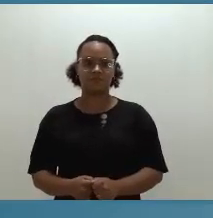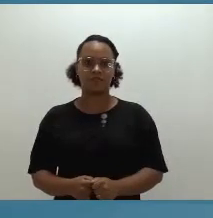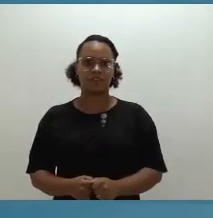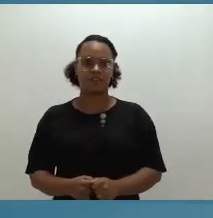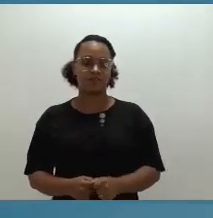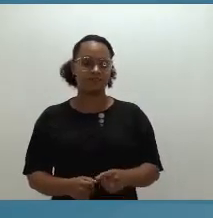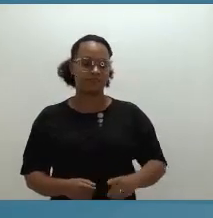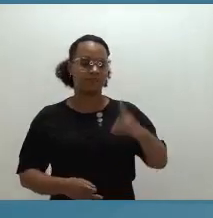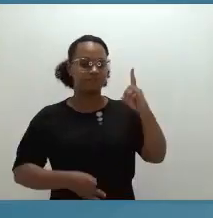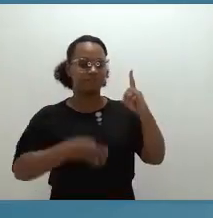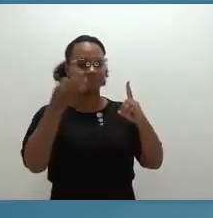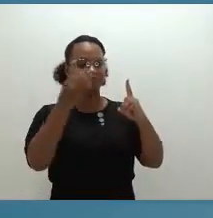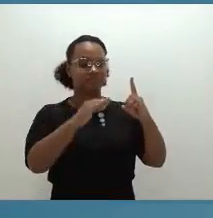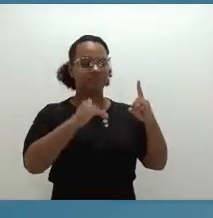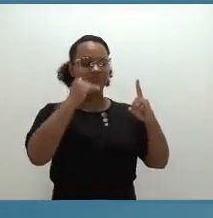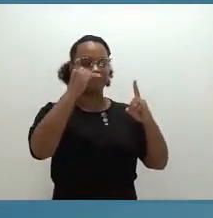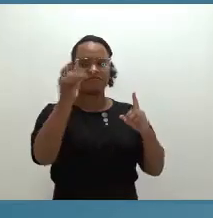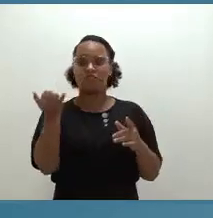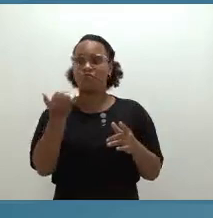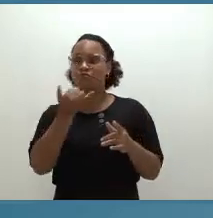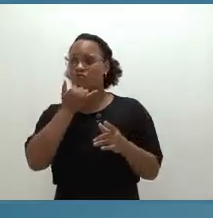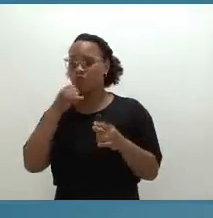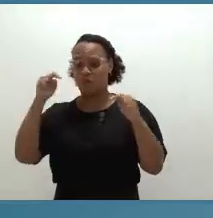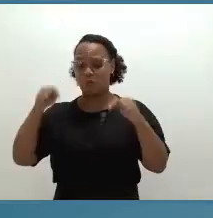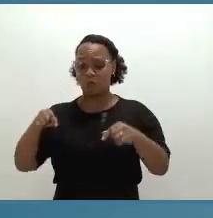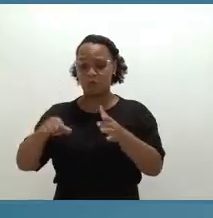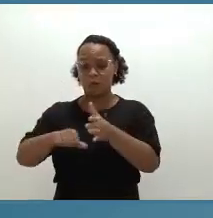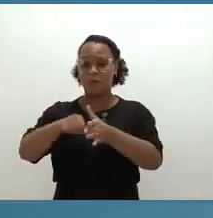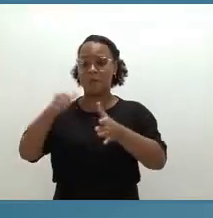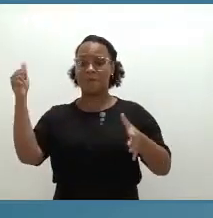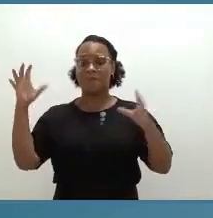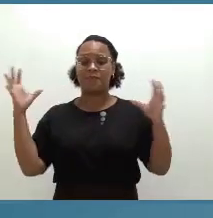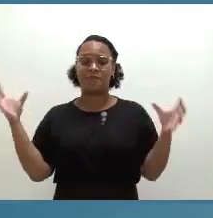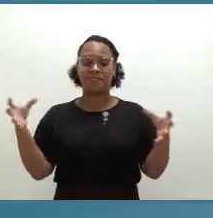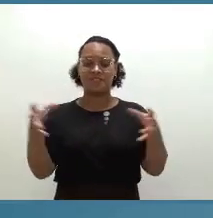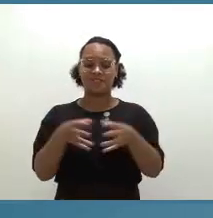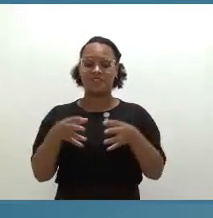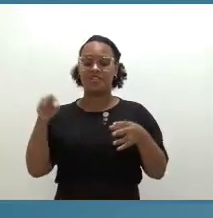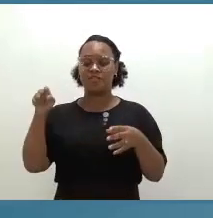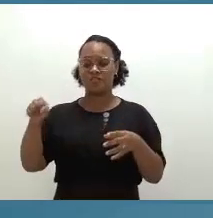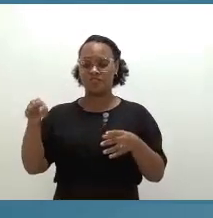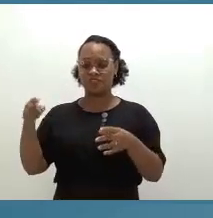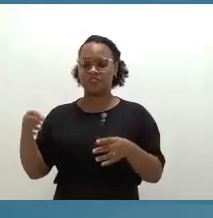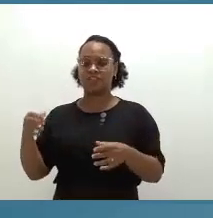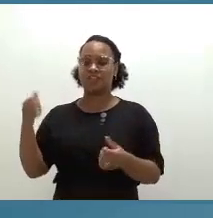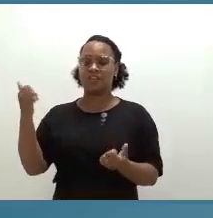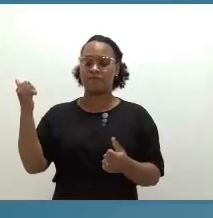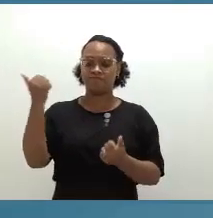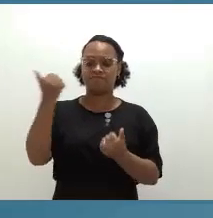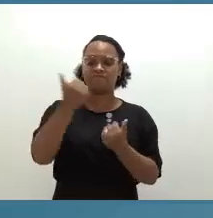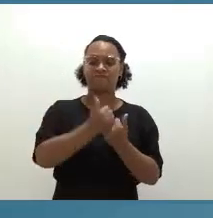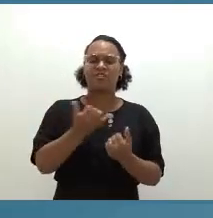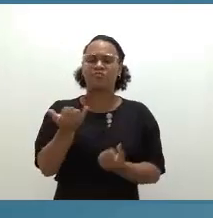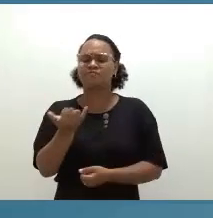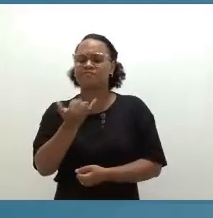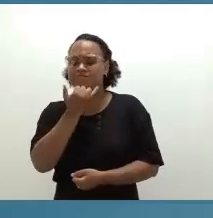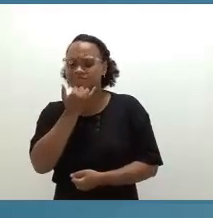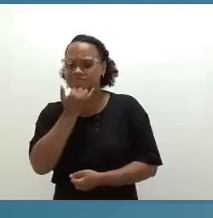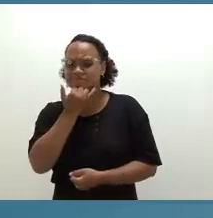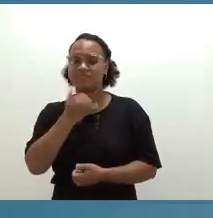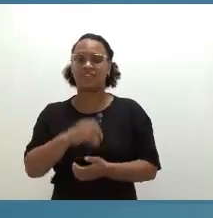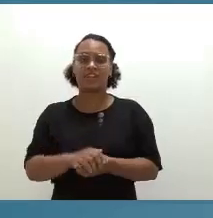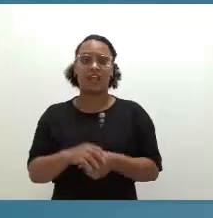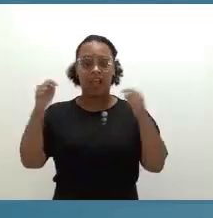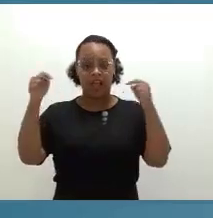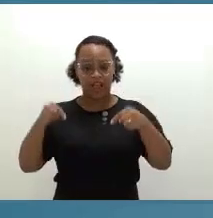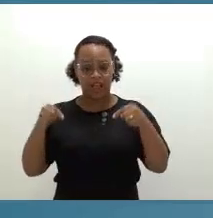como desembargadora efetiva, integrante deste pleno. Então, me perdoe. Era o momento,